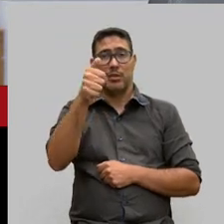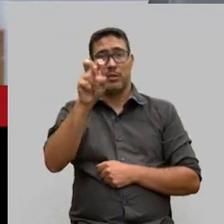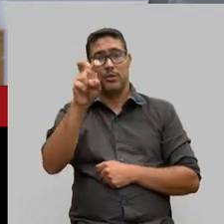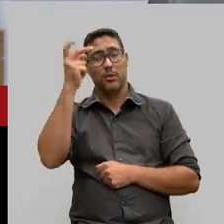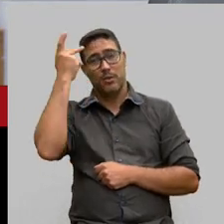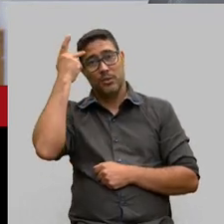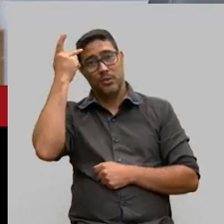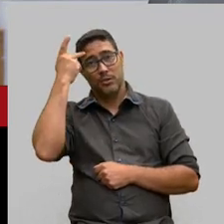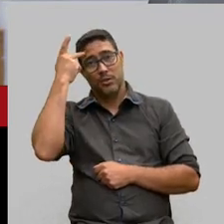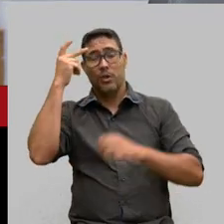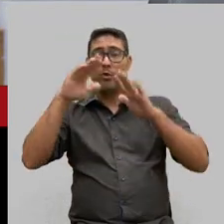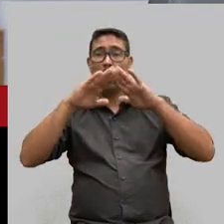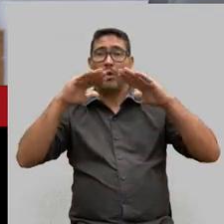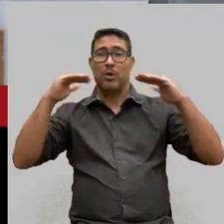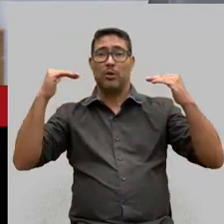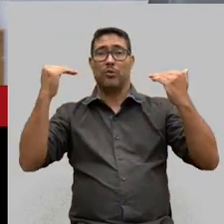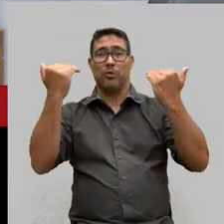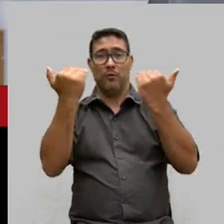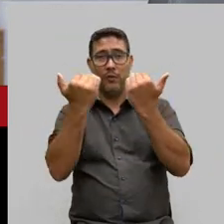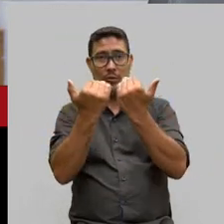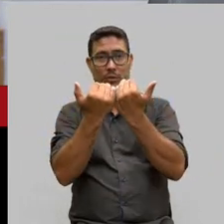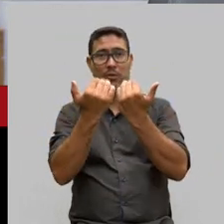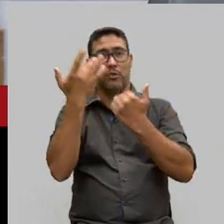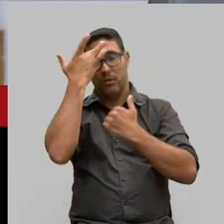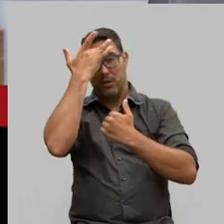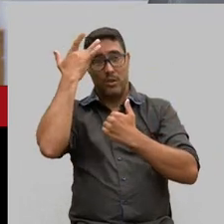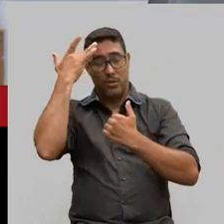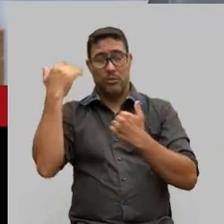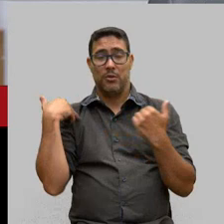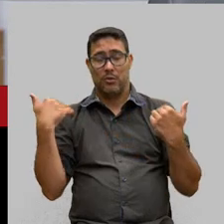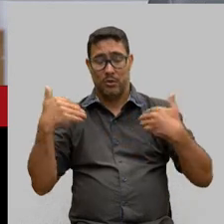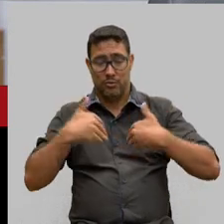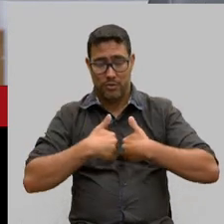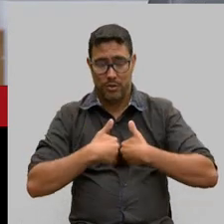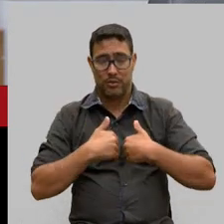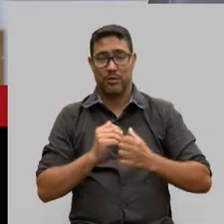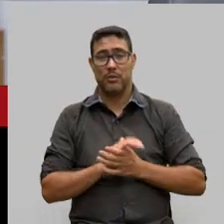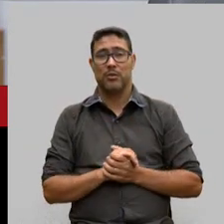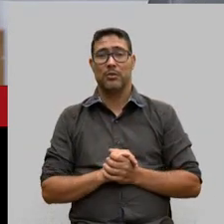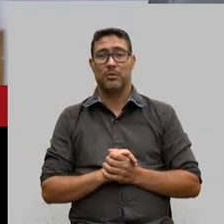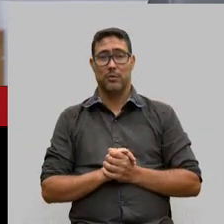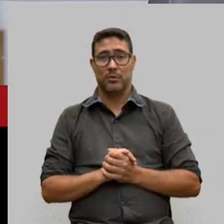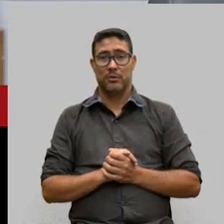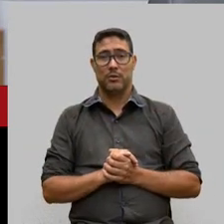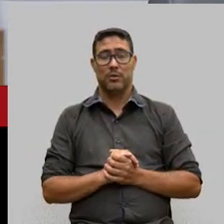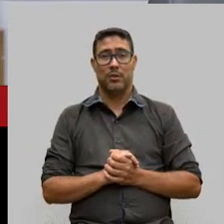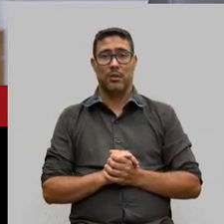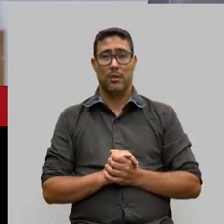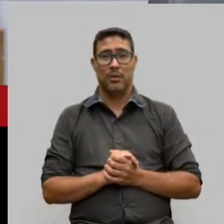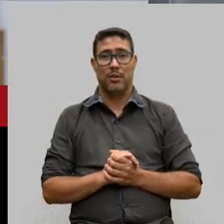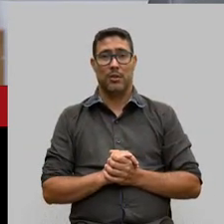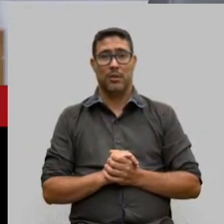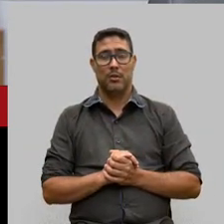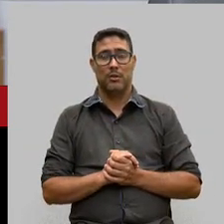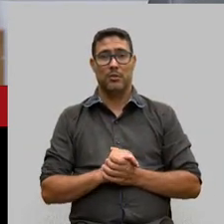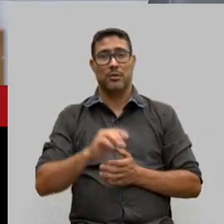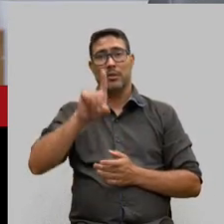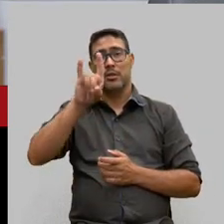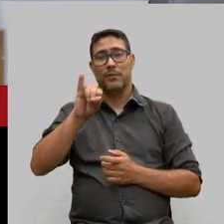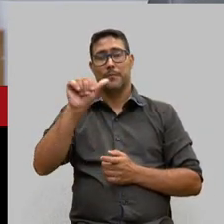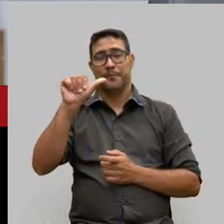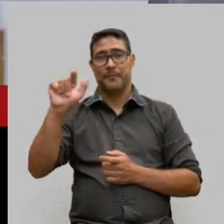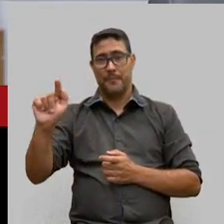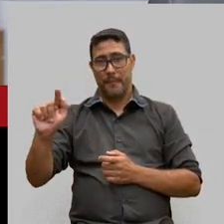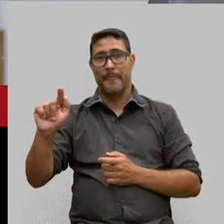convenção só de de pessoas com de pessoas autistas né eh dia 17 Conselheiro